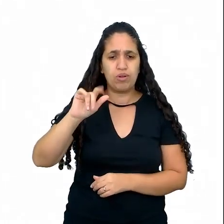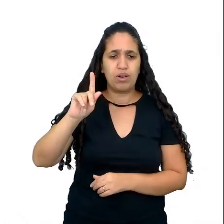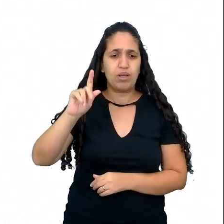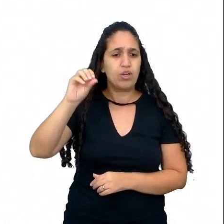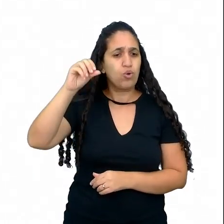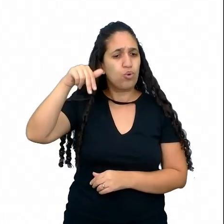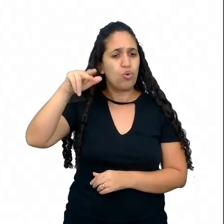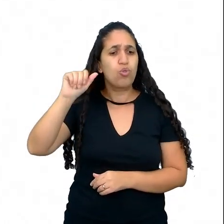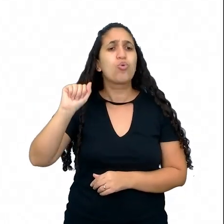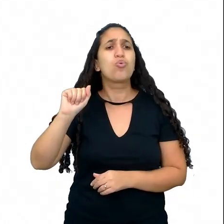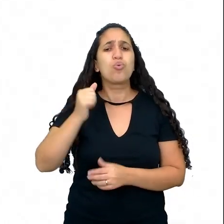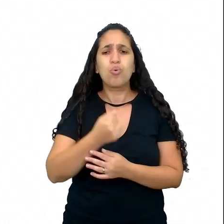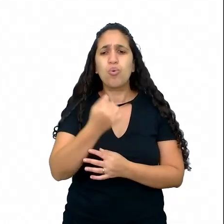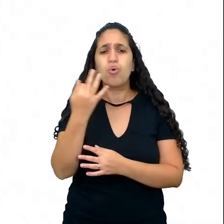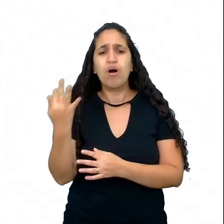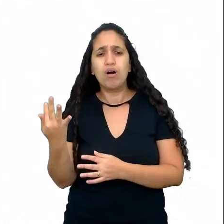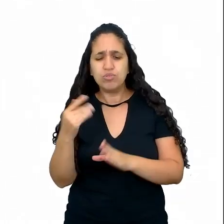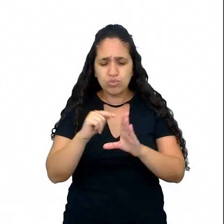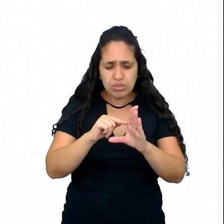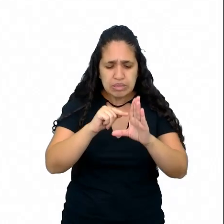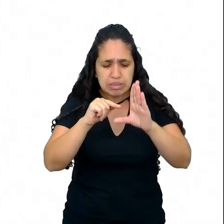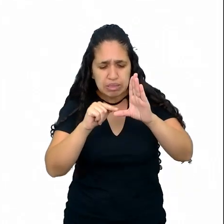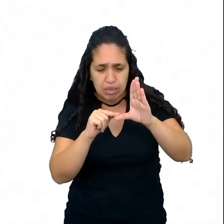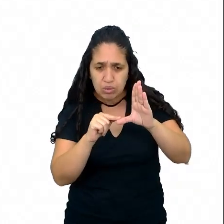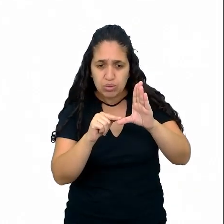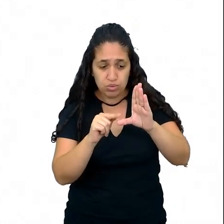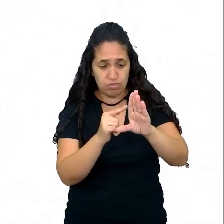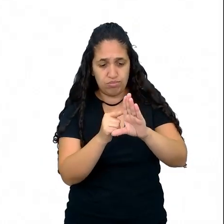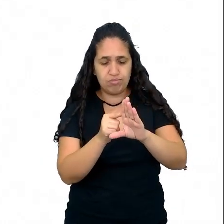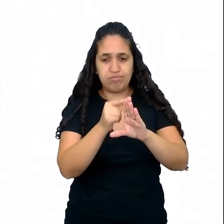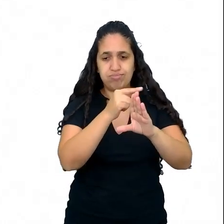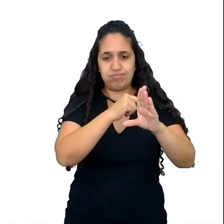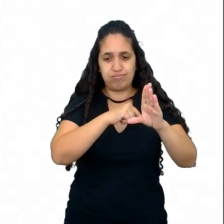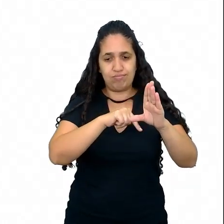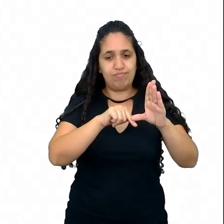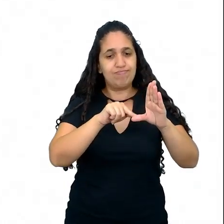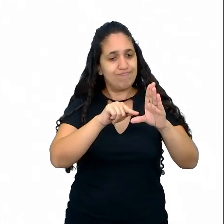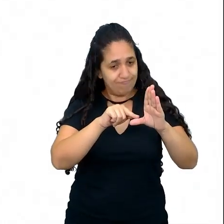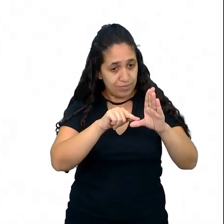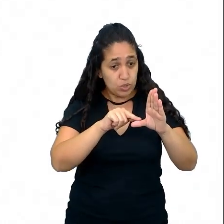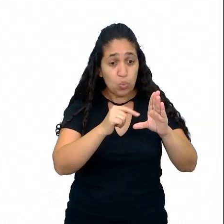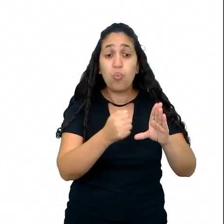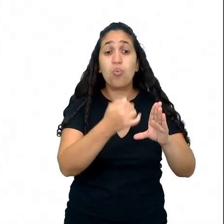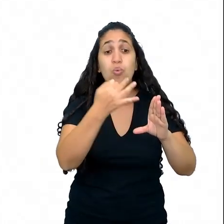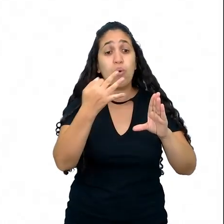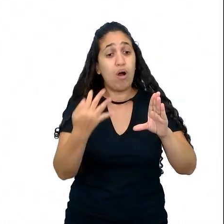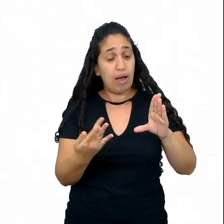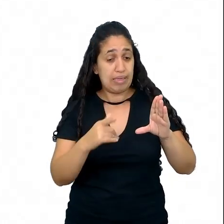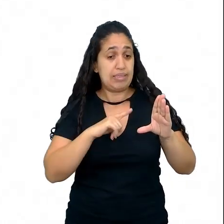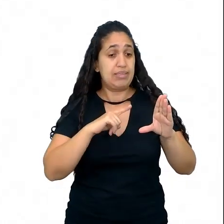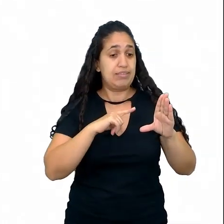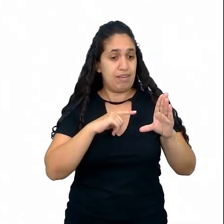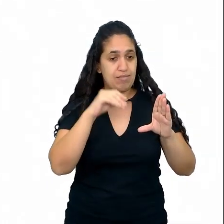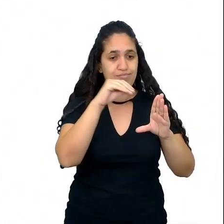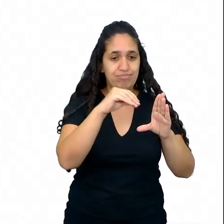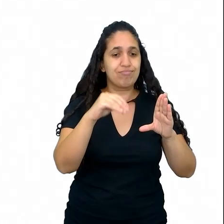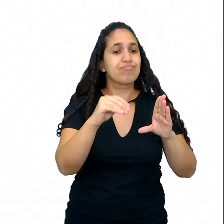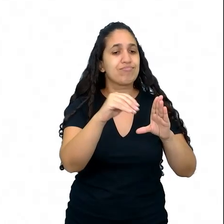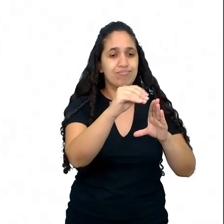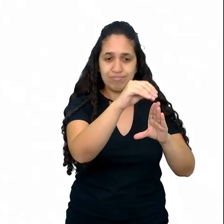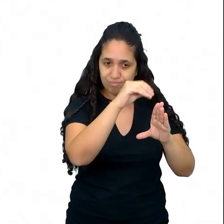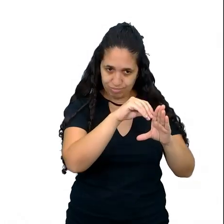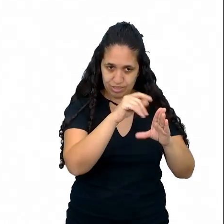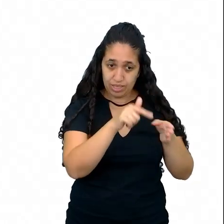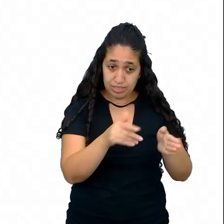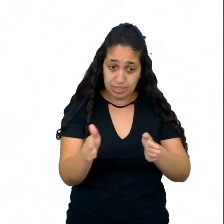os ângulos? Lembrar aonde é o ângulo interno, aonde é o ângulo externo, quais são os ângulos que nós compomos ele para nós. Então, é essa